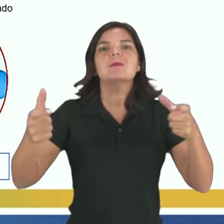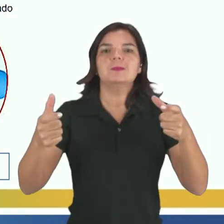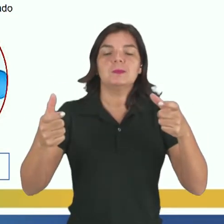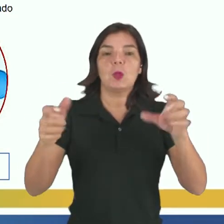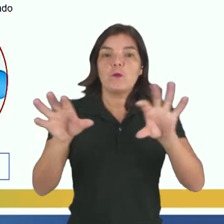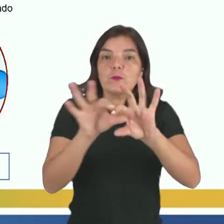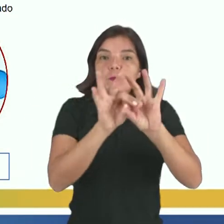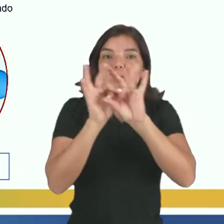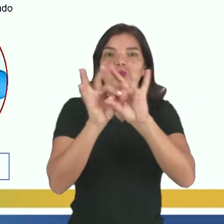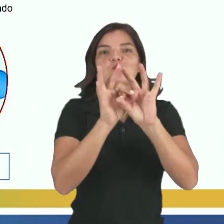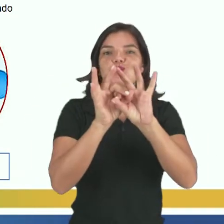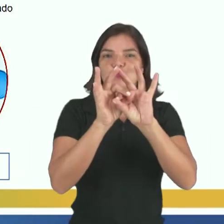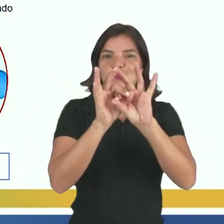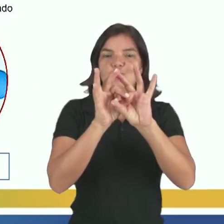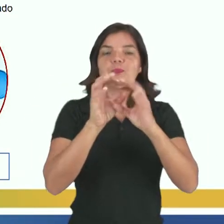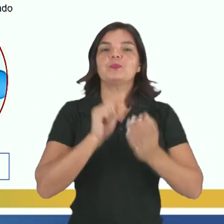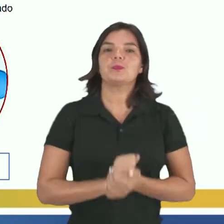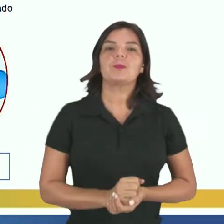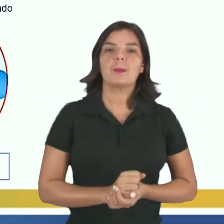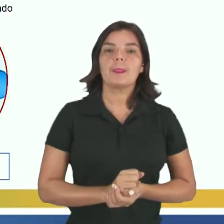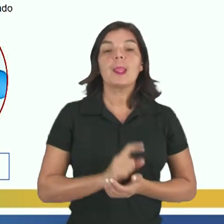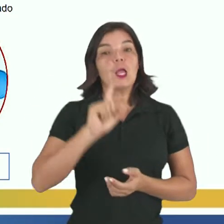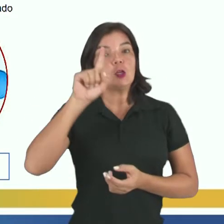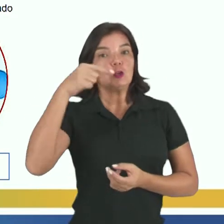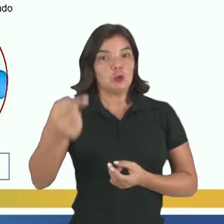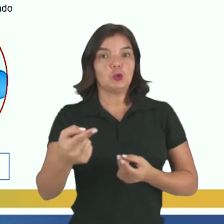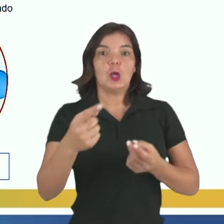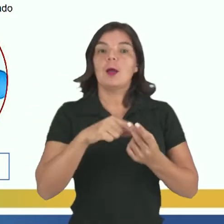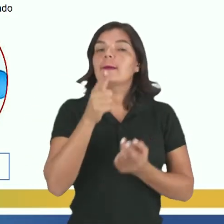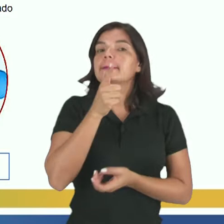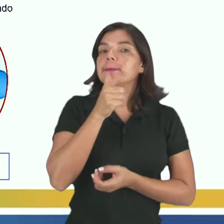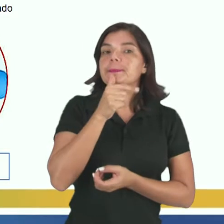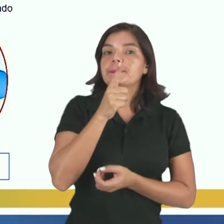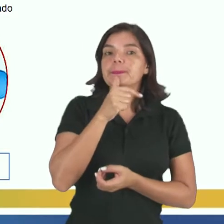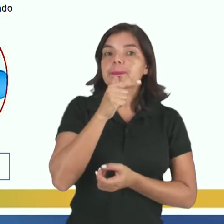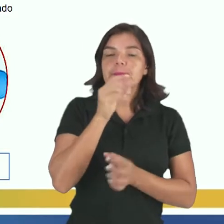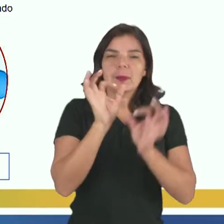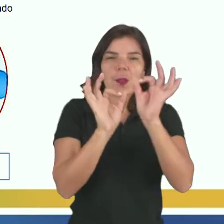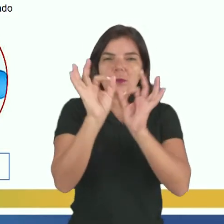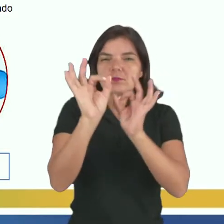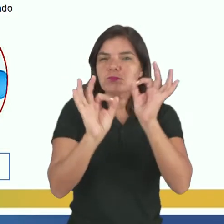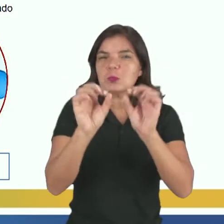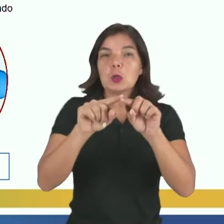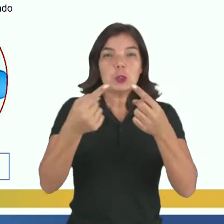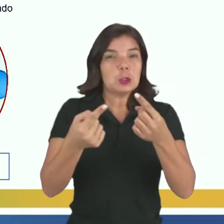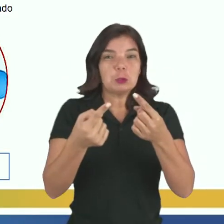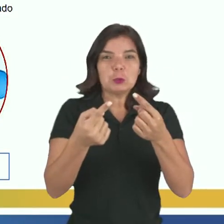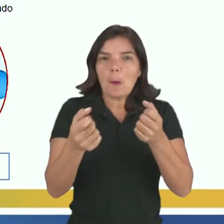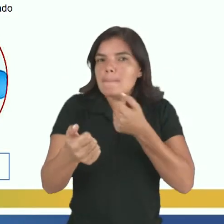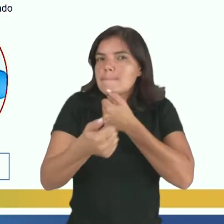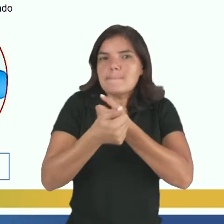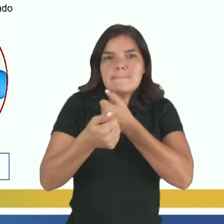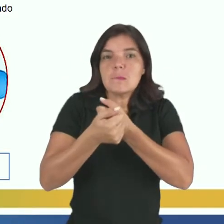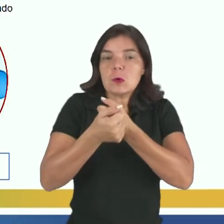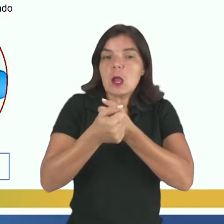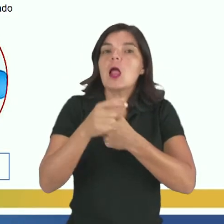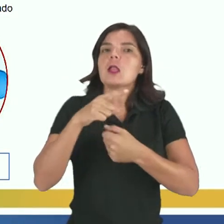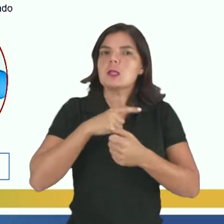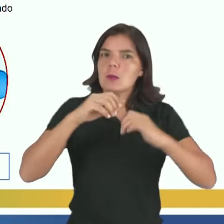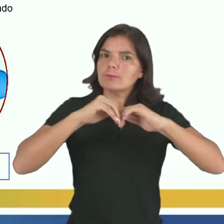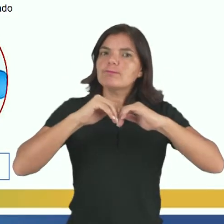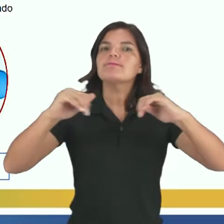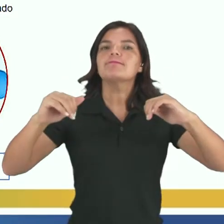ficam unidas, ligadas uma à outra. Já no estado líquido, essas moléculas não estão assim tão próximas, elas têm um